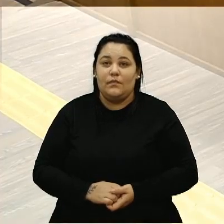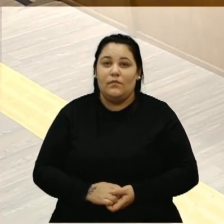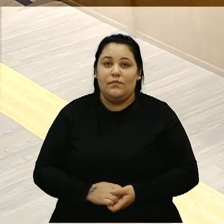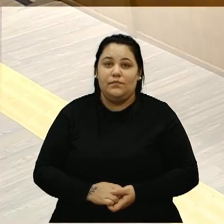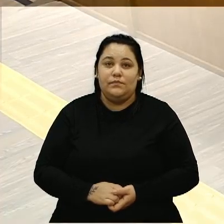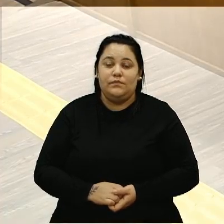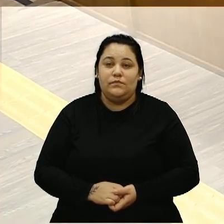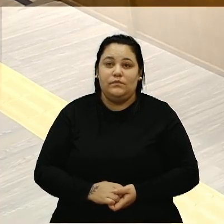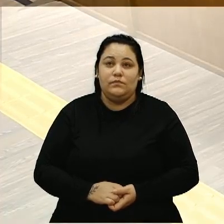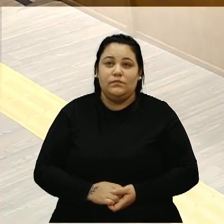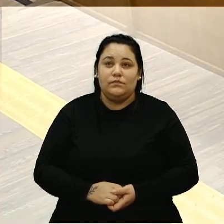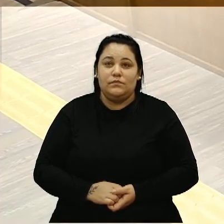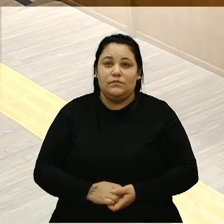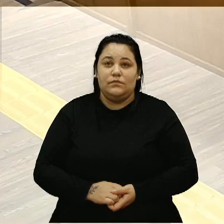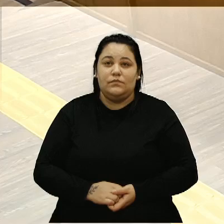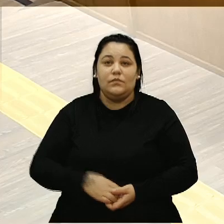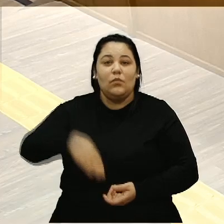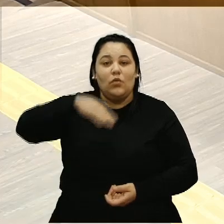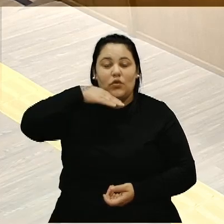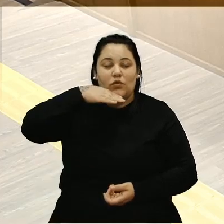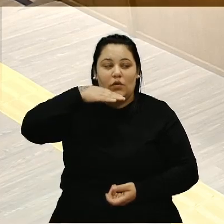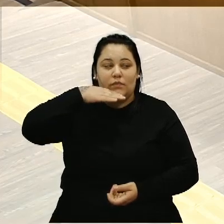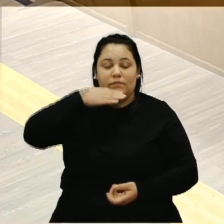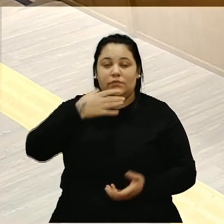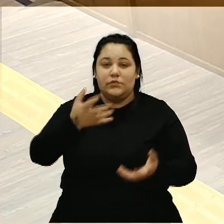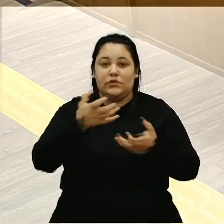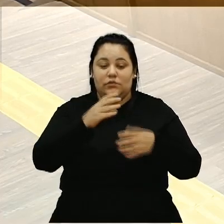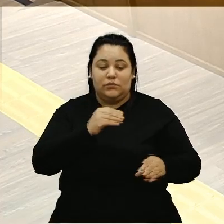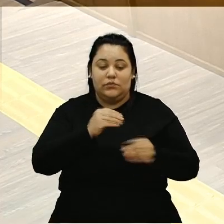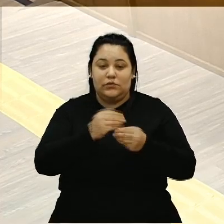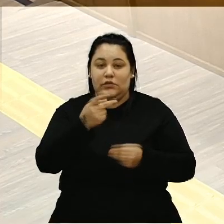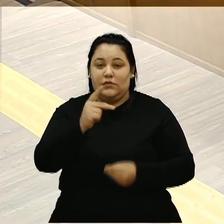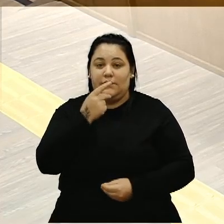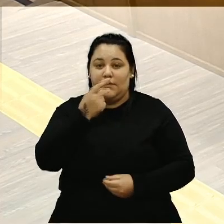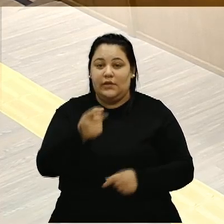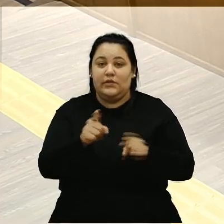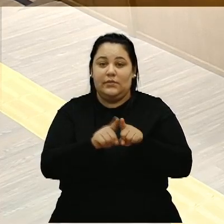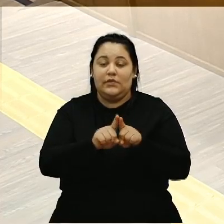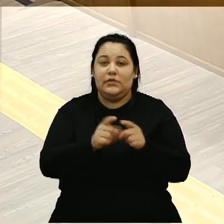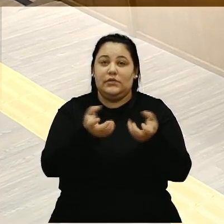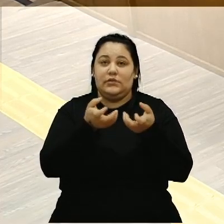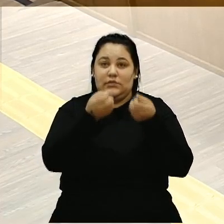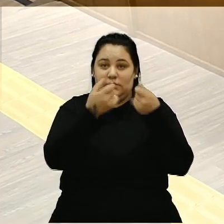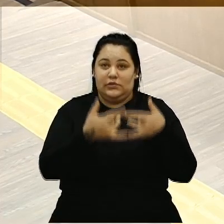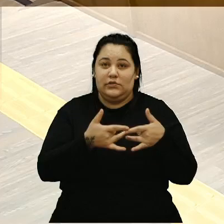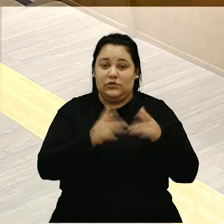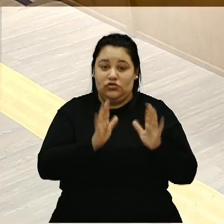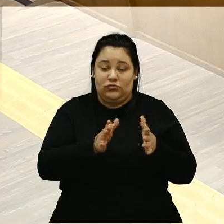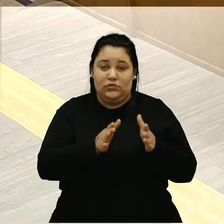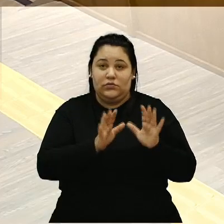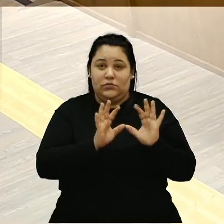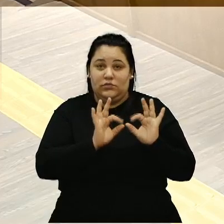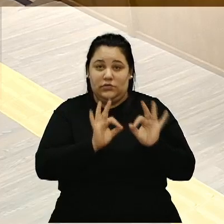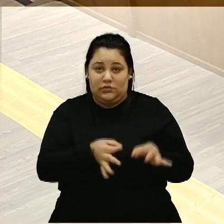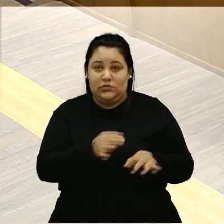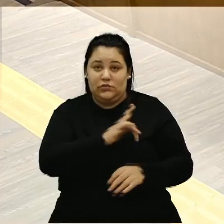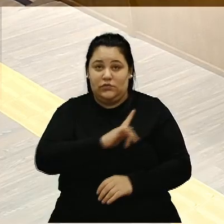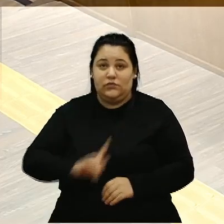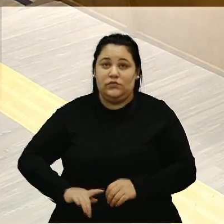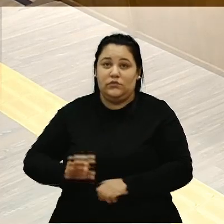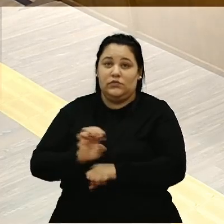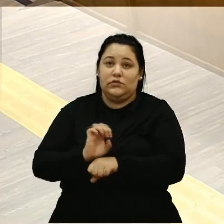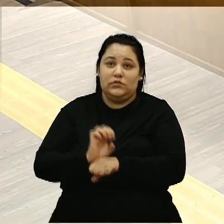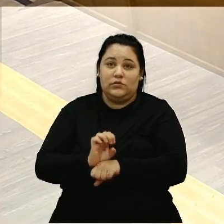quero me somar à sua fala e dizer que isso já deu certo no governo do estado. É